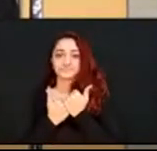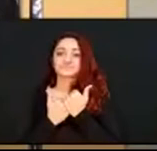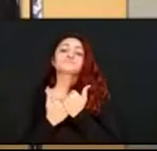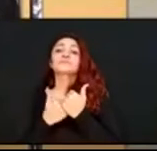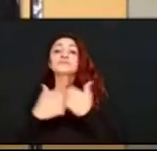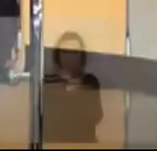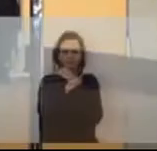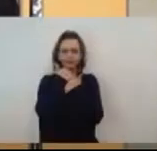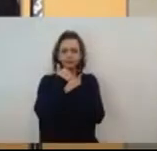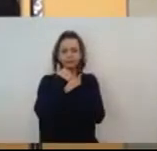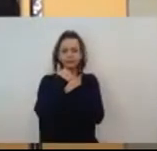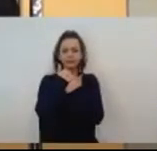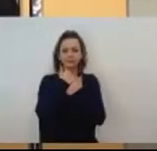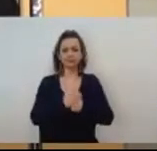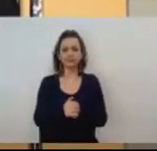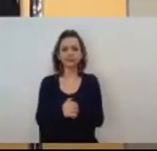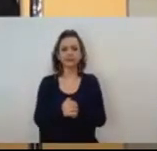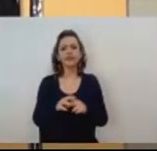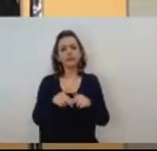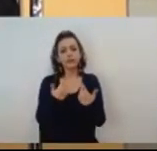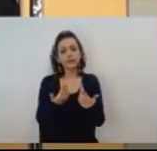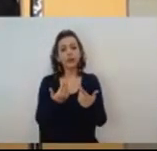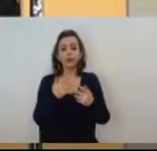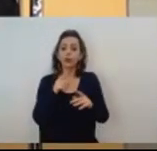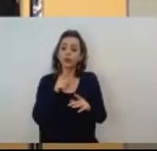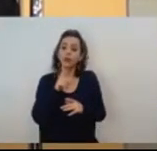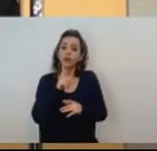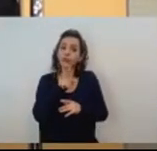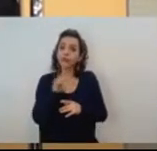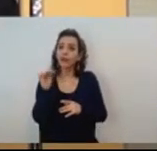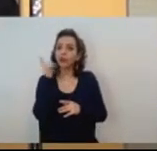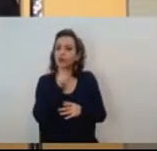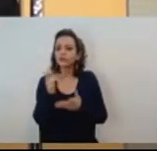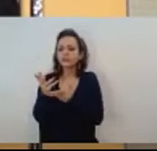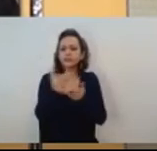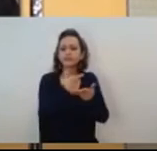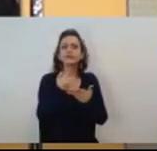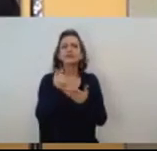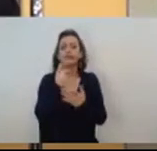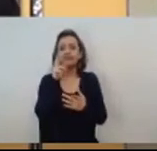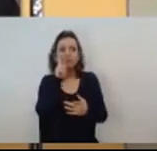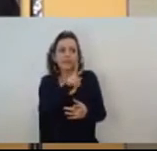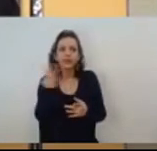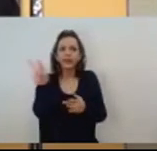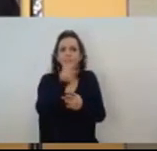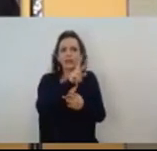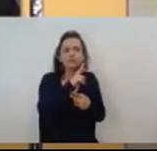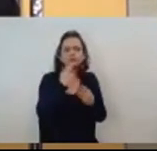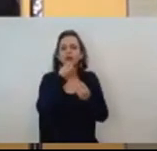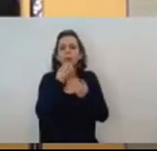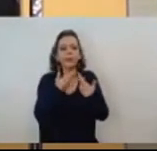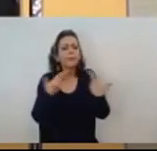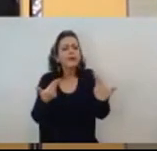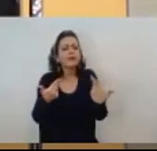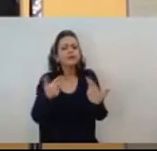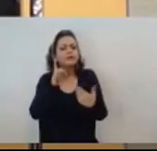colher não só frutos econômicos mais frutos sociais que um país como o nosso é fundamental